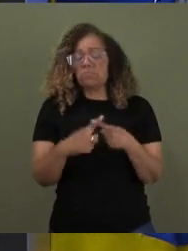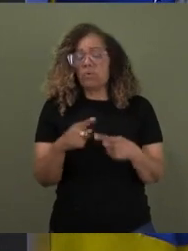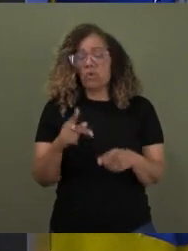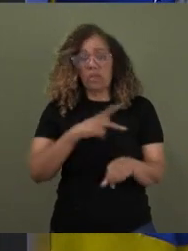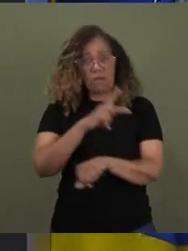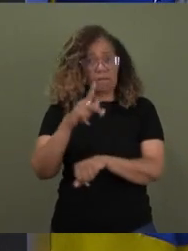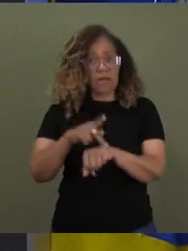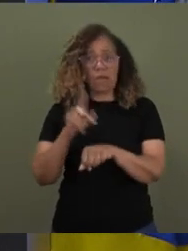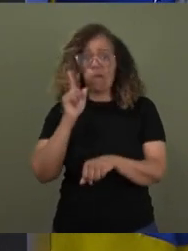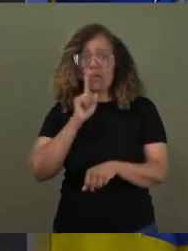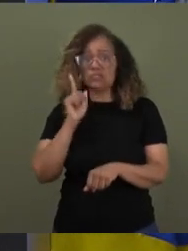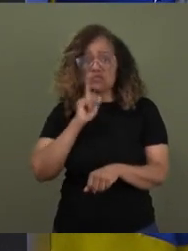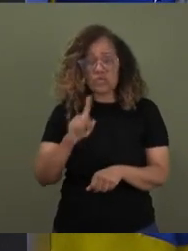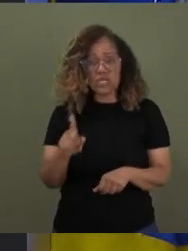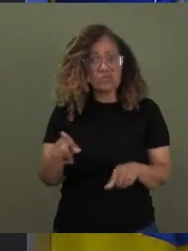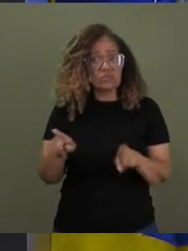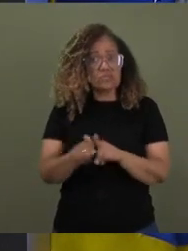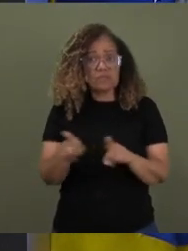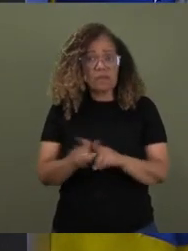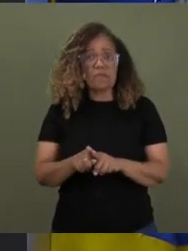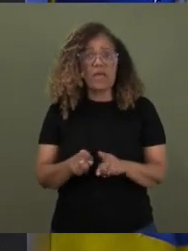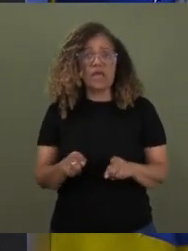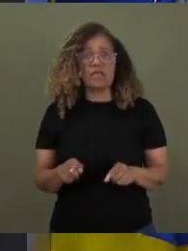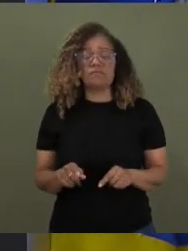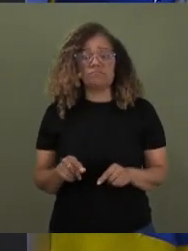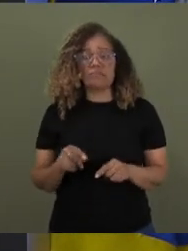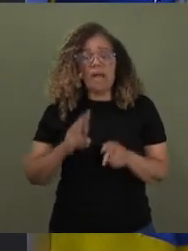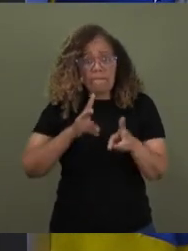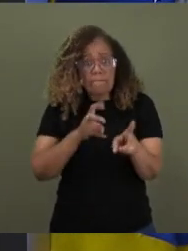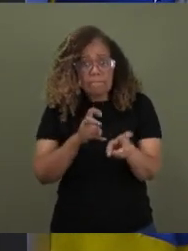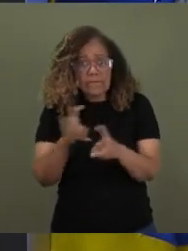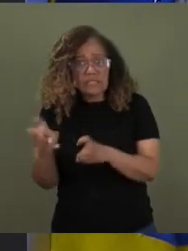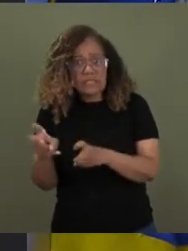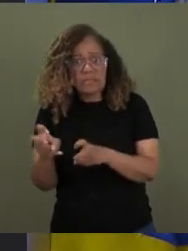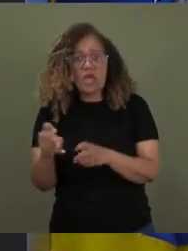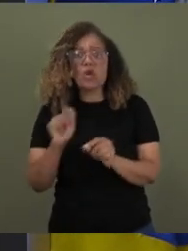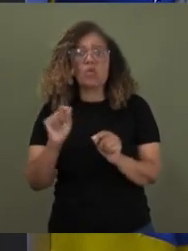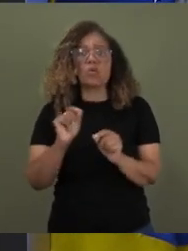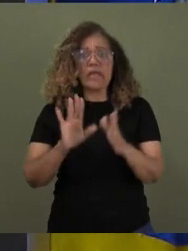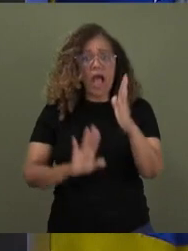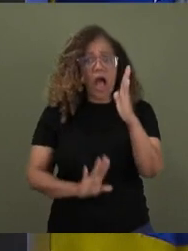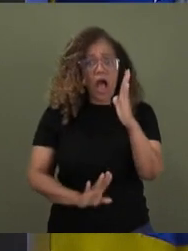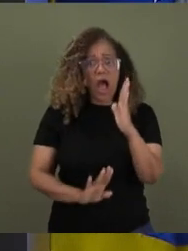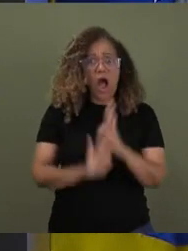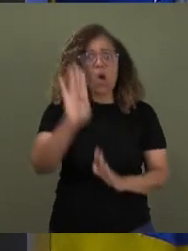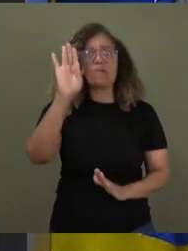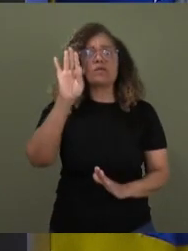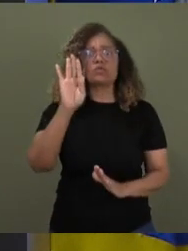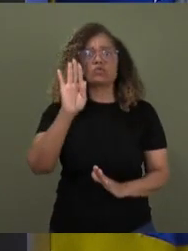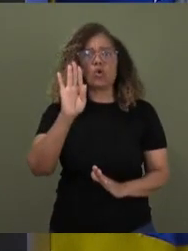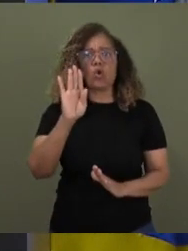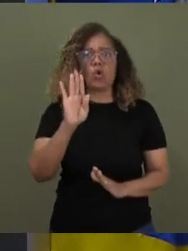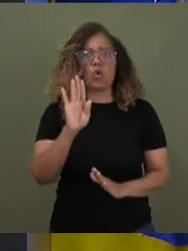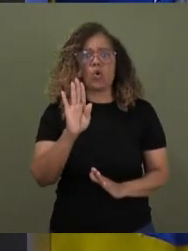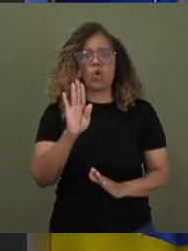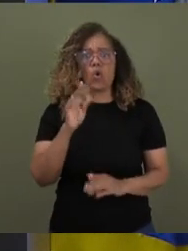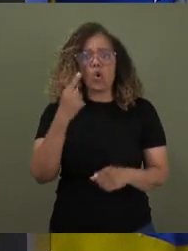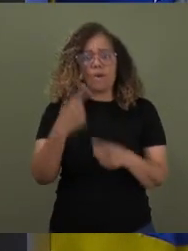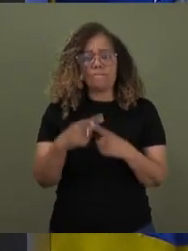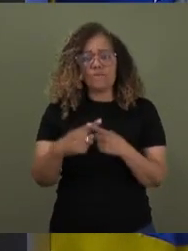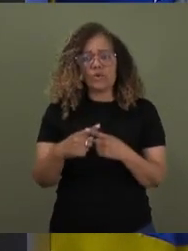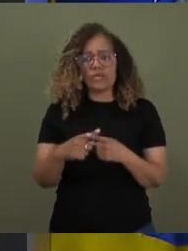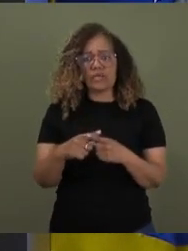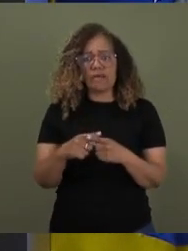país pragmático. E viram que o aumento da morte